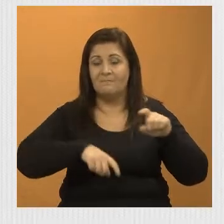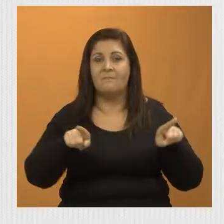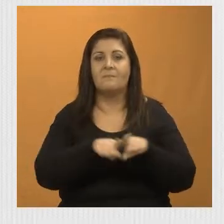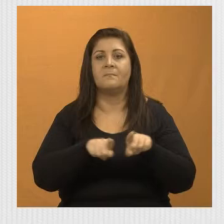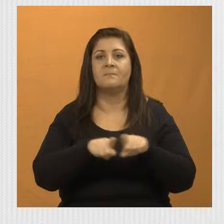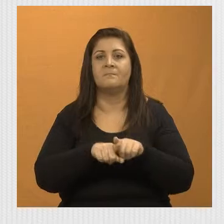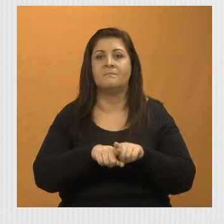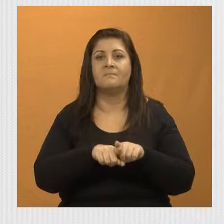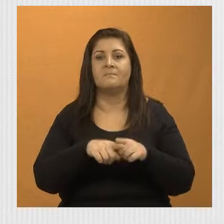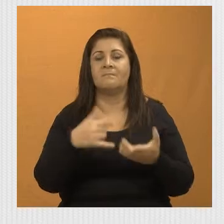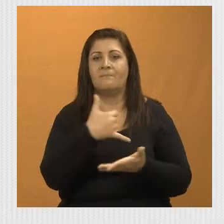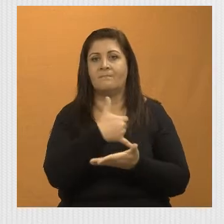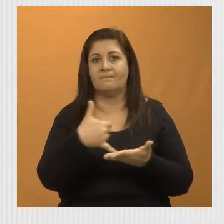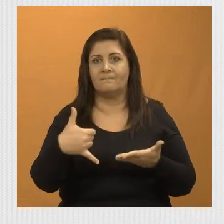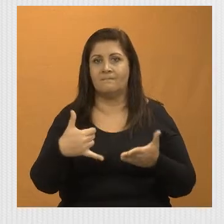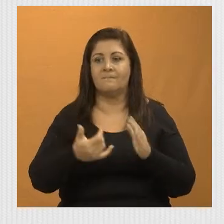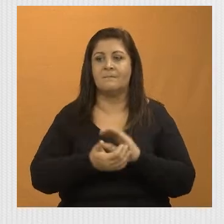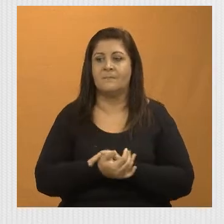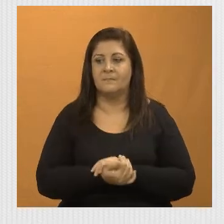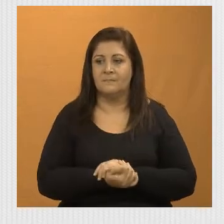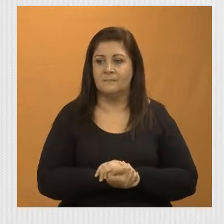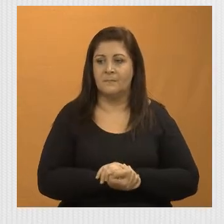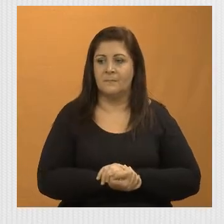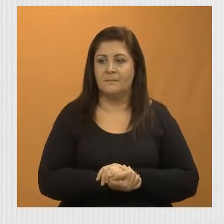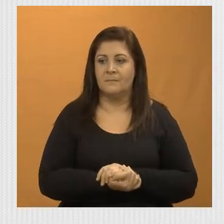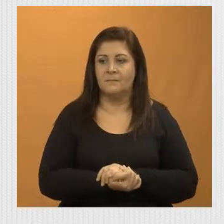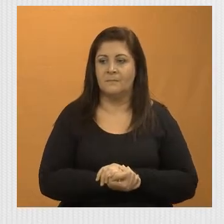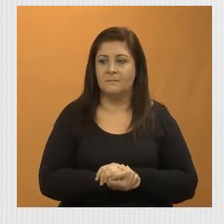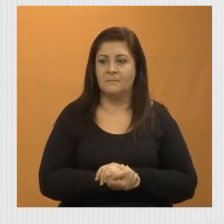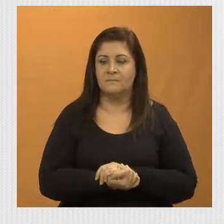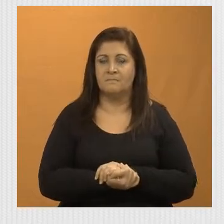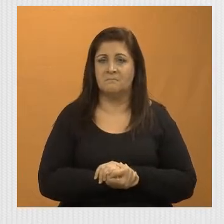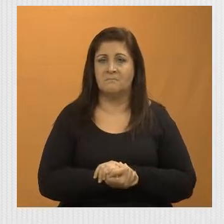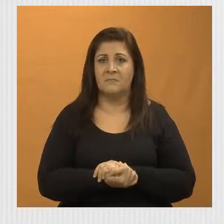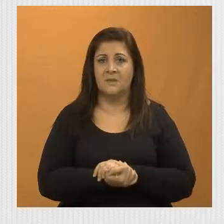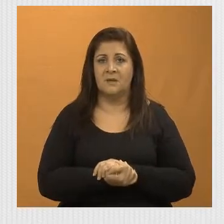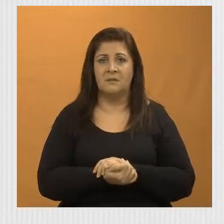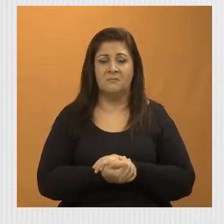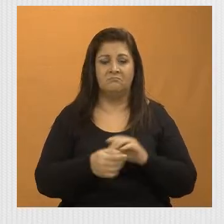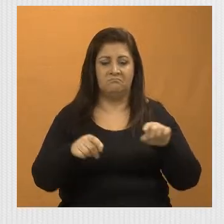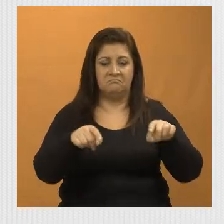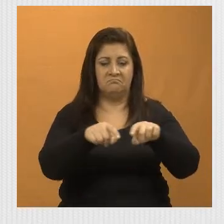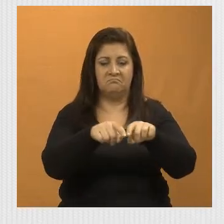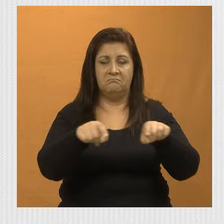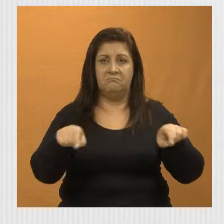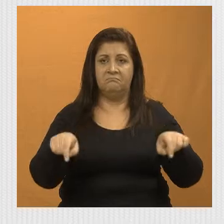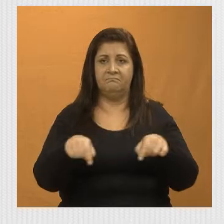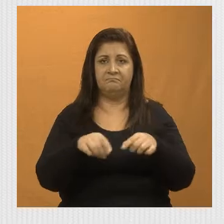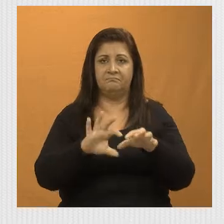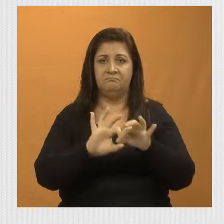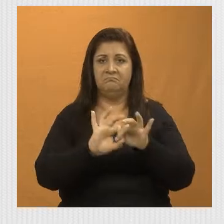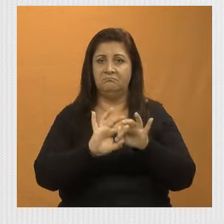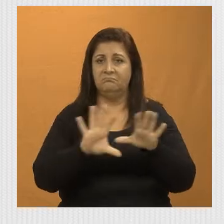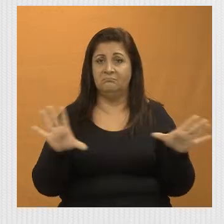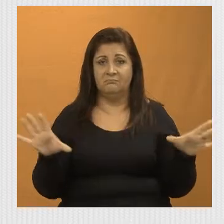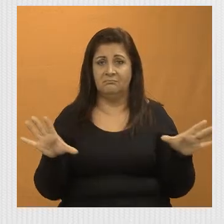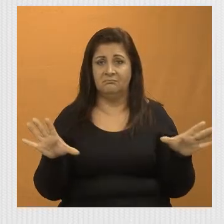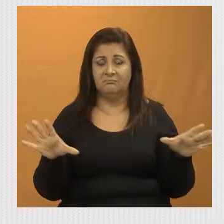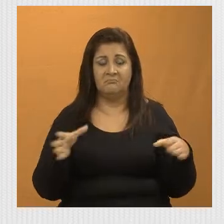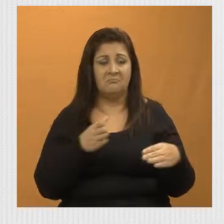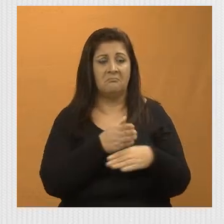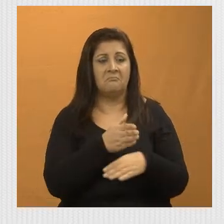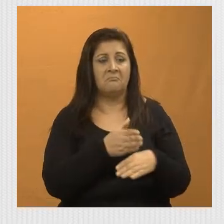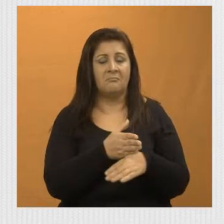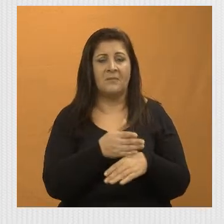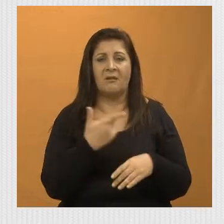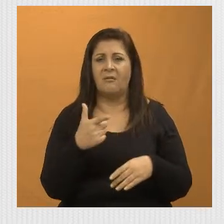drogas. Então, o estádio ficava aberto 24 horas, sem nenhum tipo de